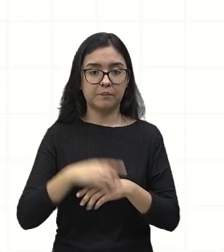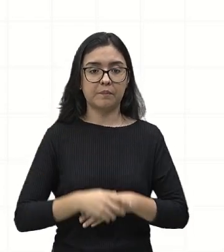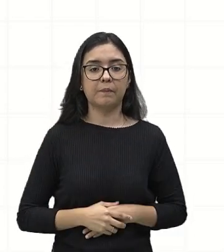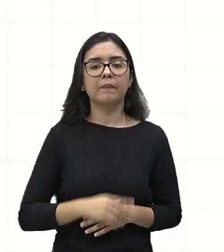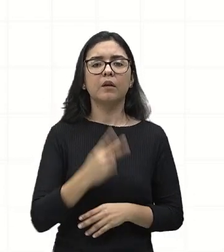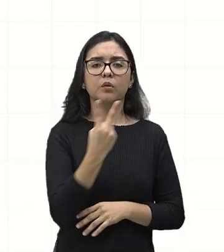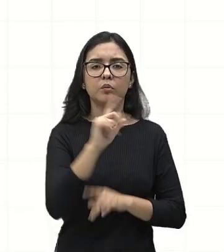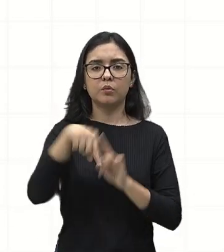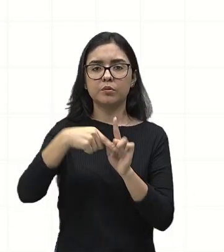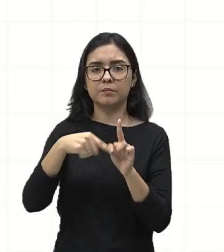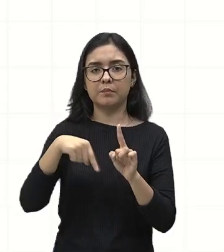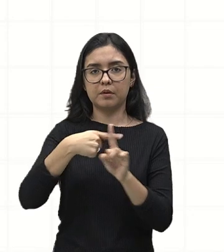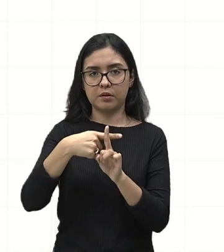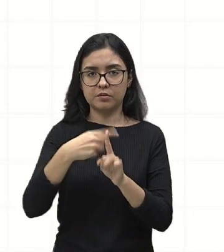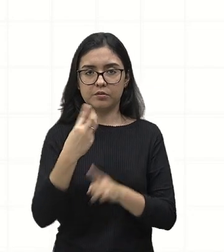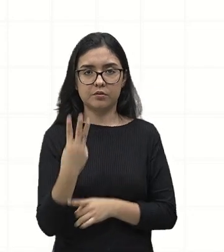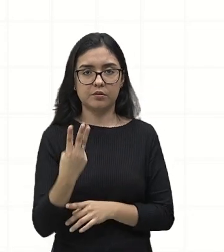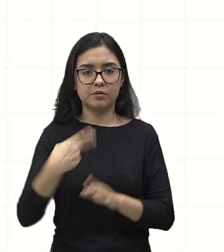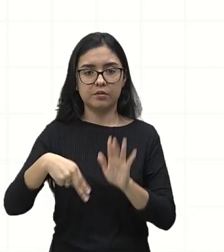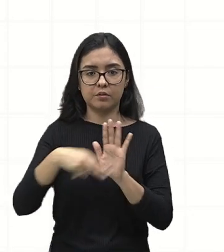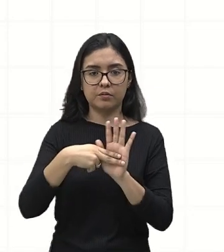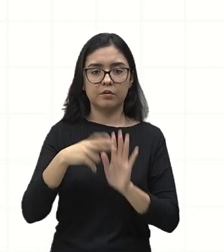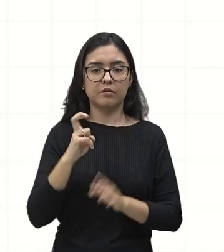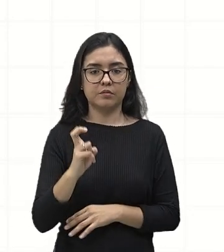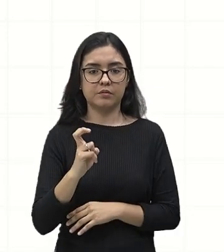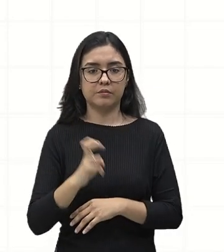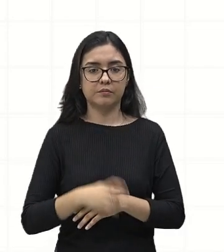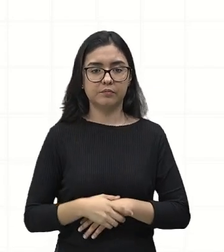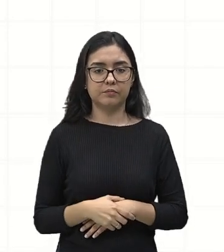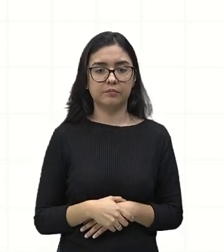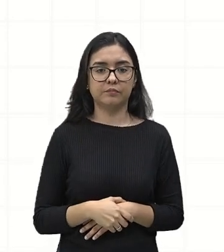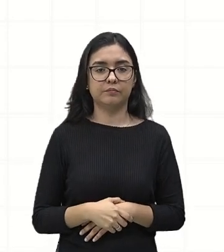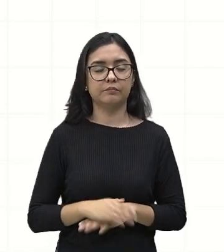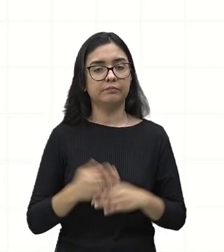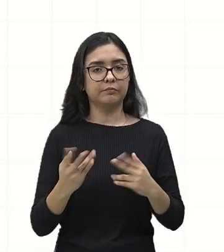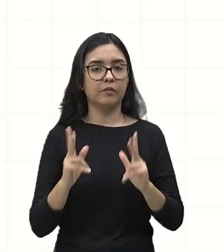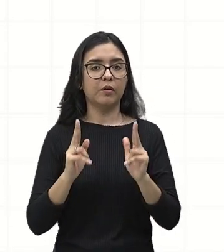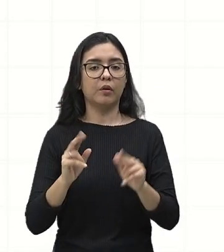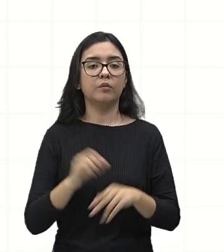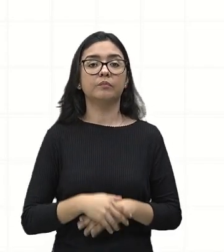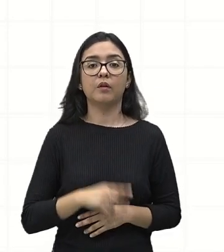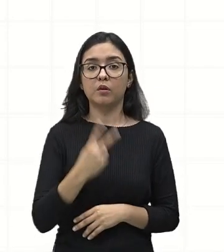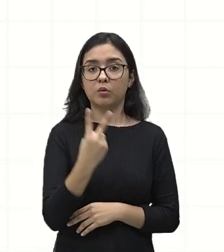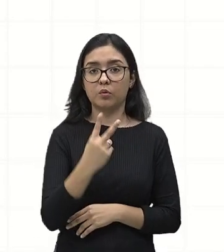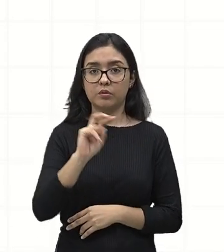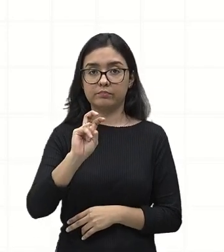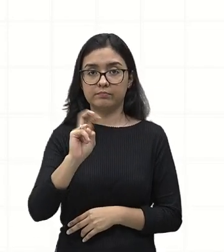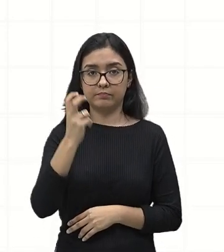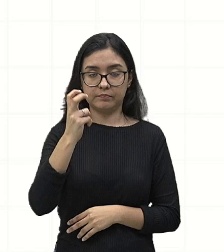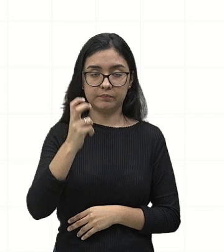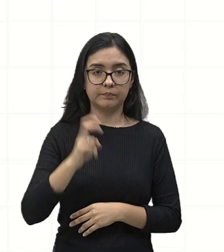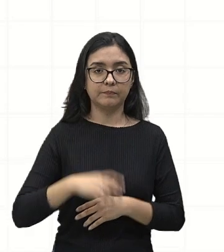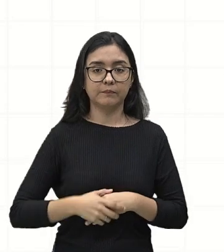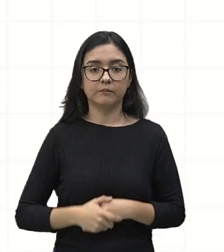2 mais 3 é igual a 5. Isso é o mesmo que 2 elevado na quinta potência, tá?